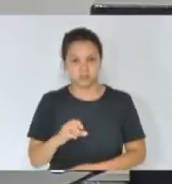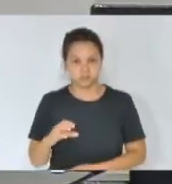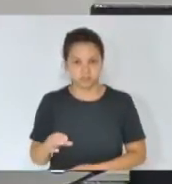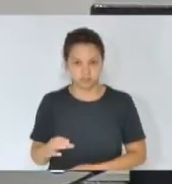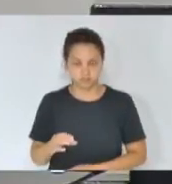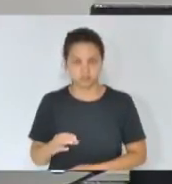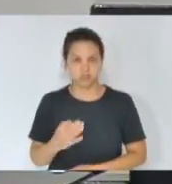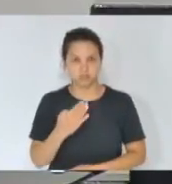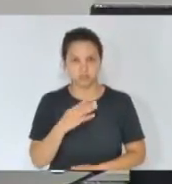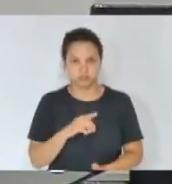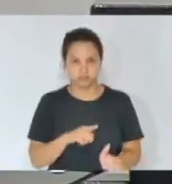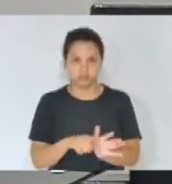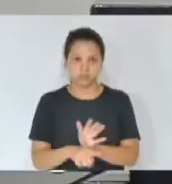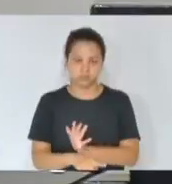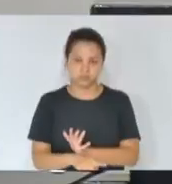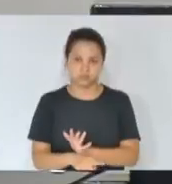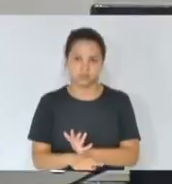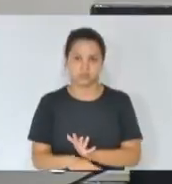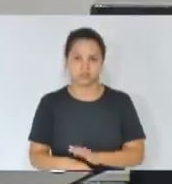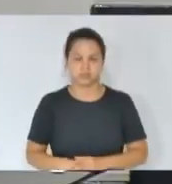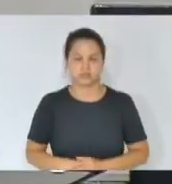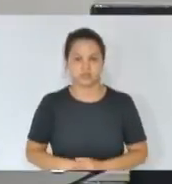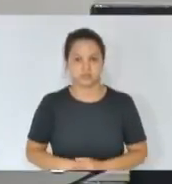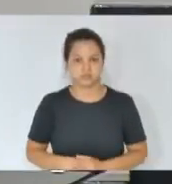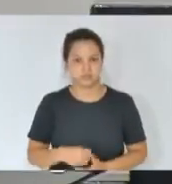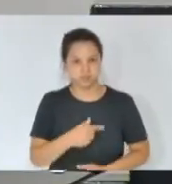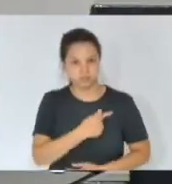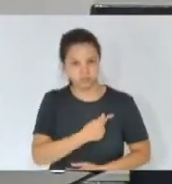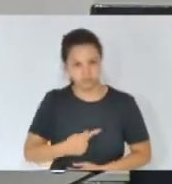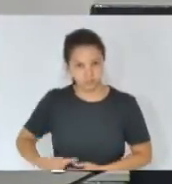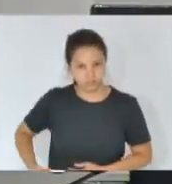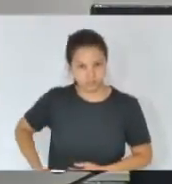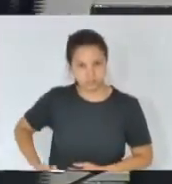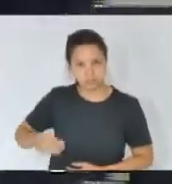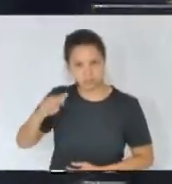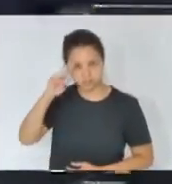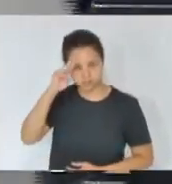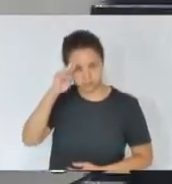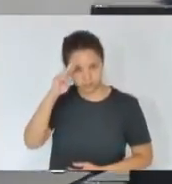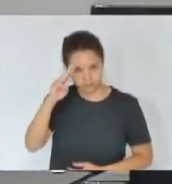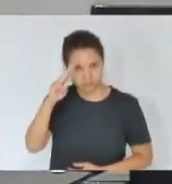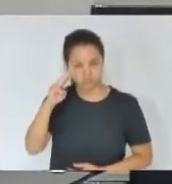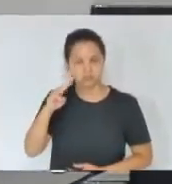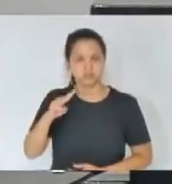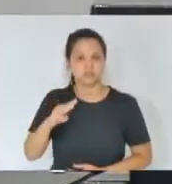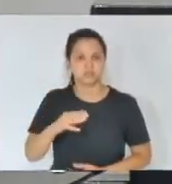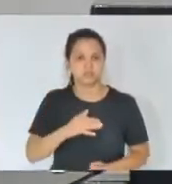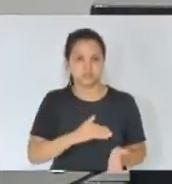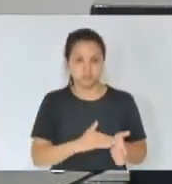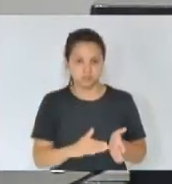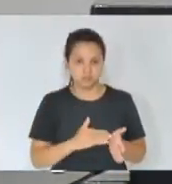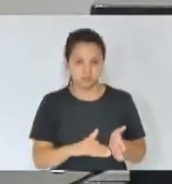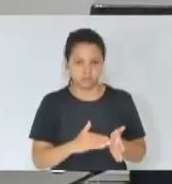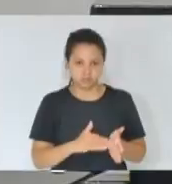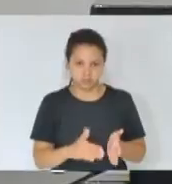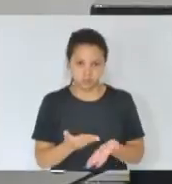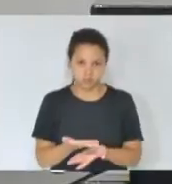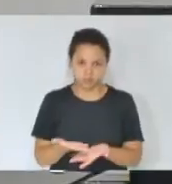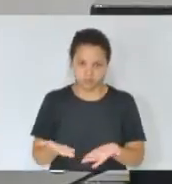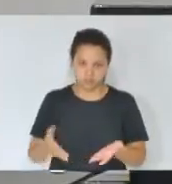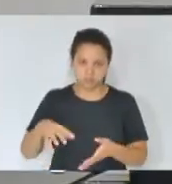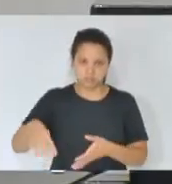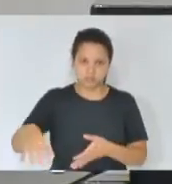fazer uma pergunta ao governador do Estado, Carlos Moisés, às secretarias, à